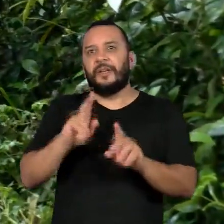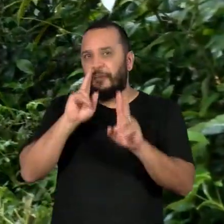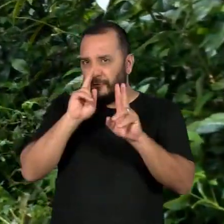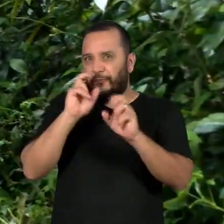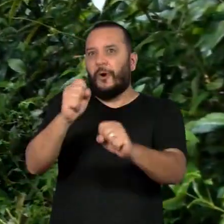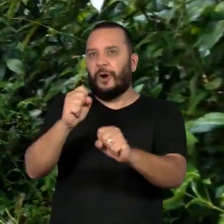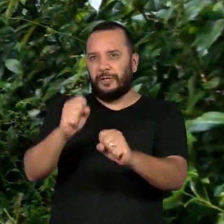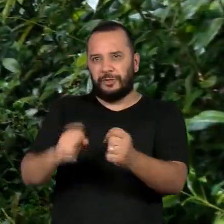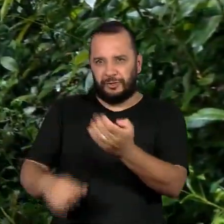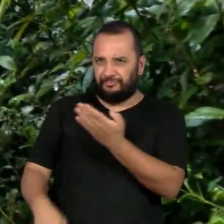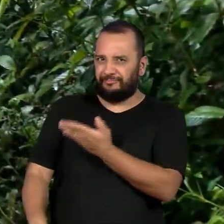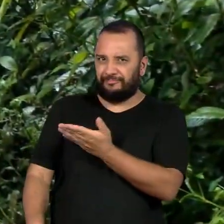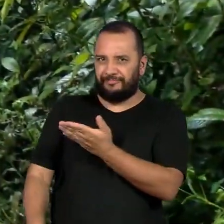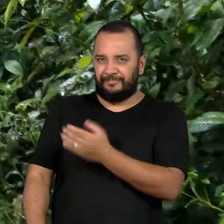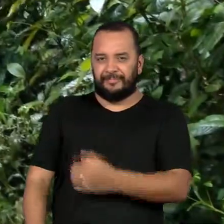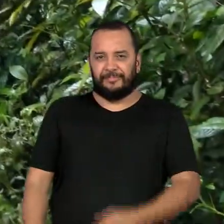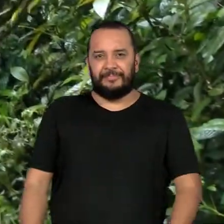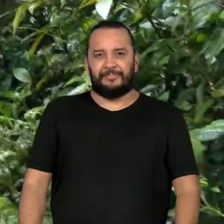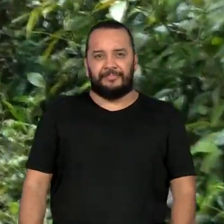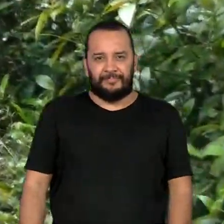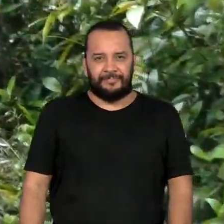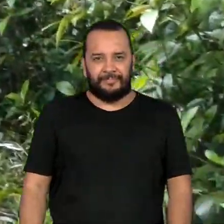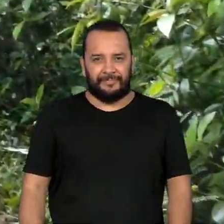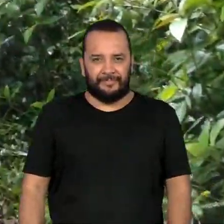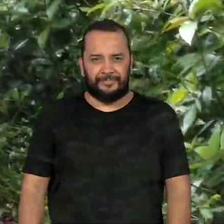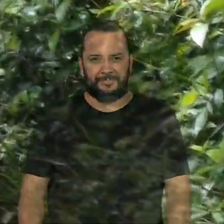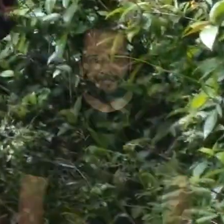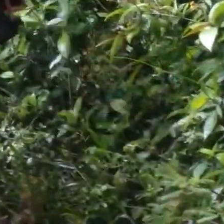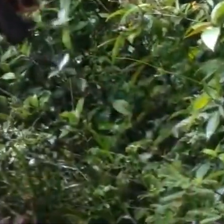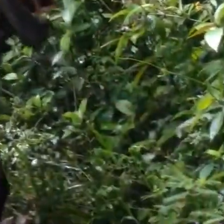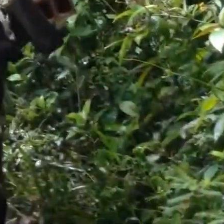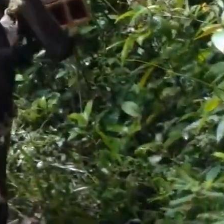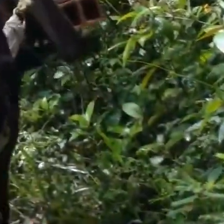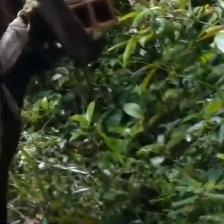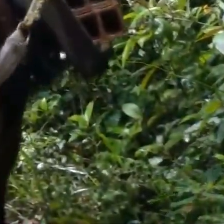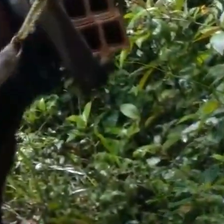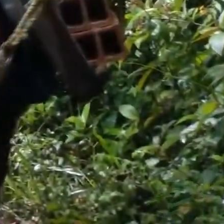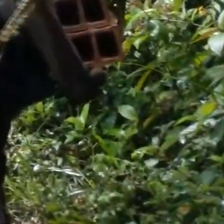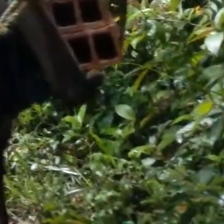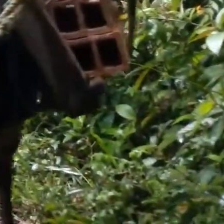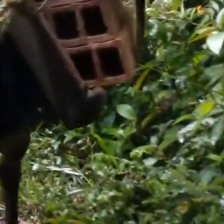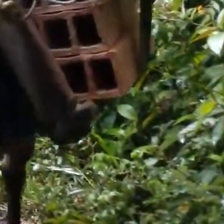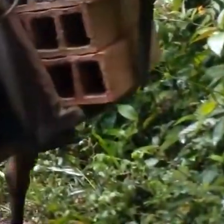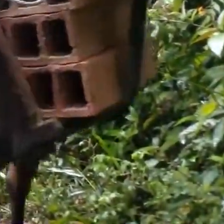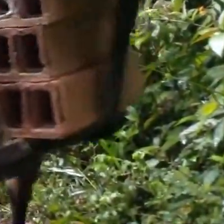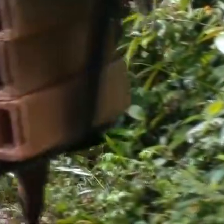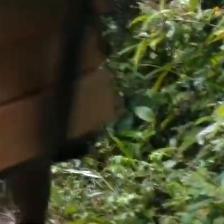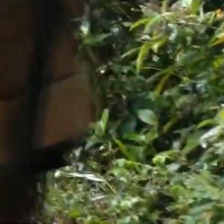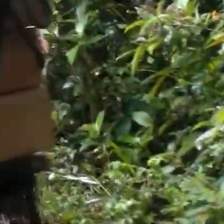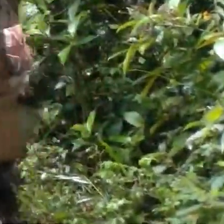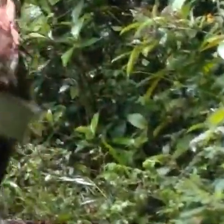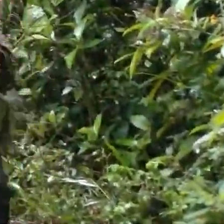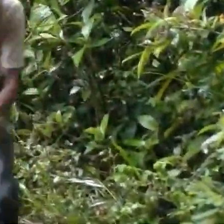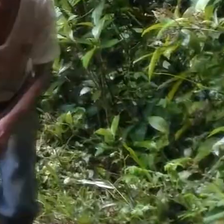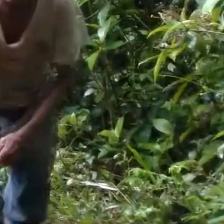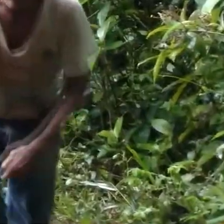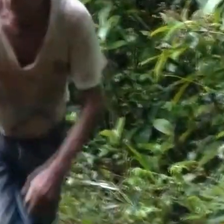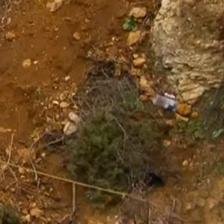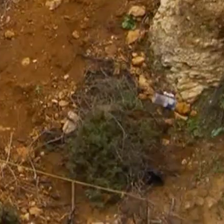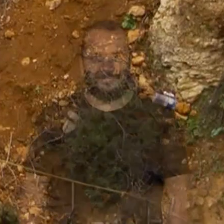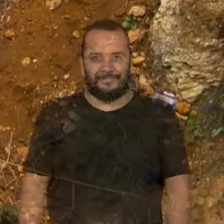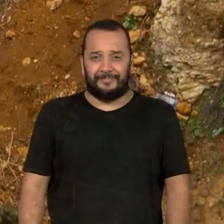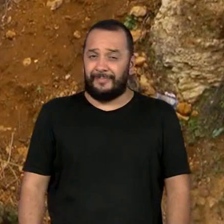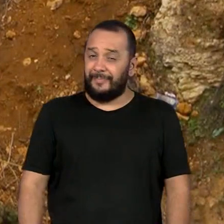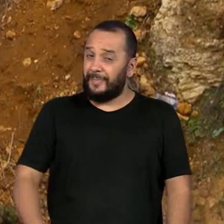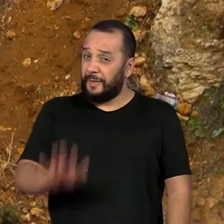lenha, madeira, pedra, cal, cimento, tijolo, telha. Mas de